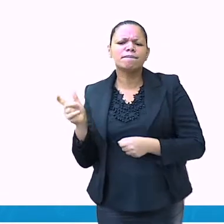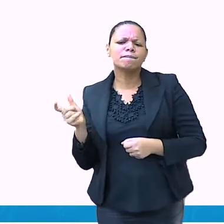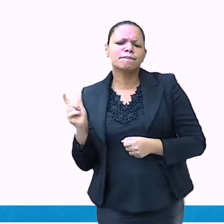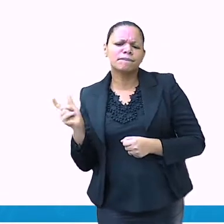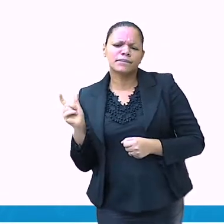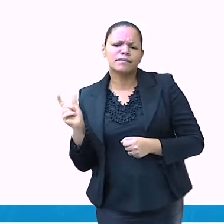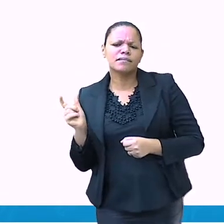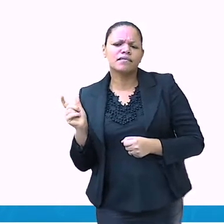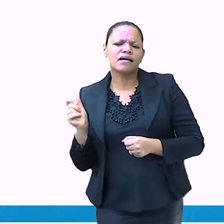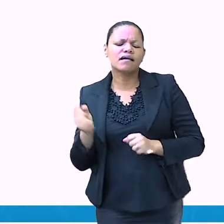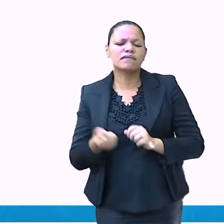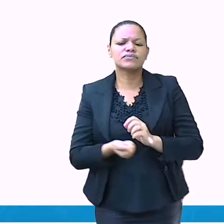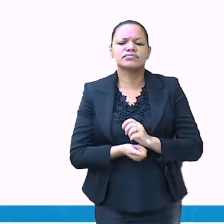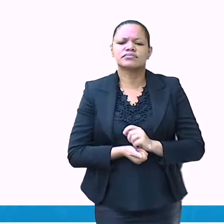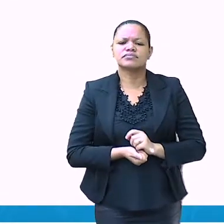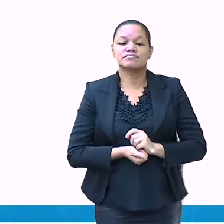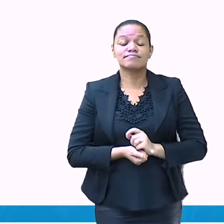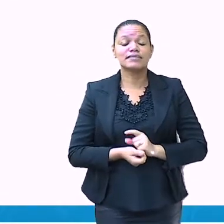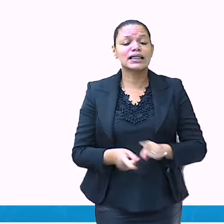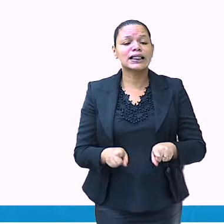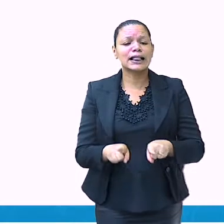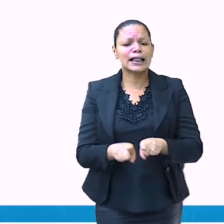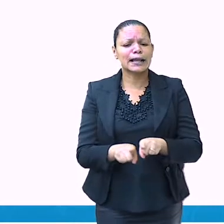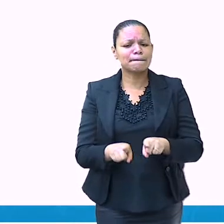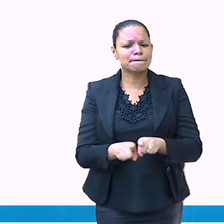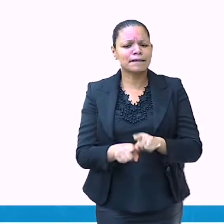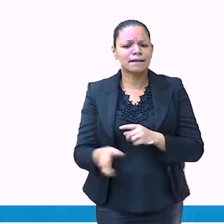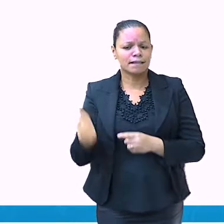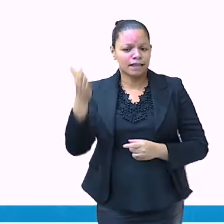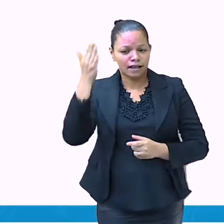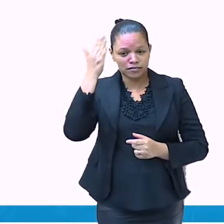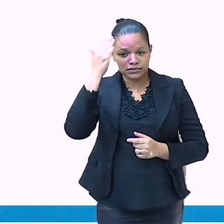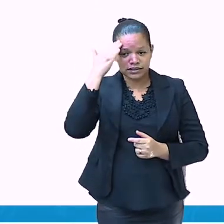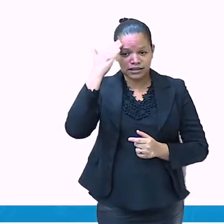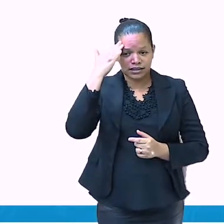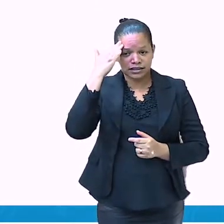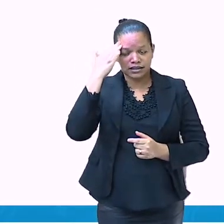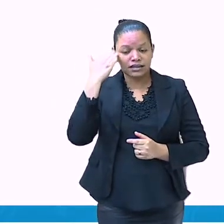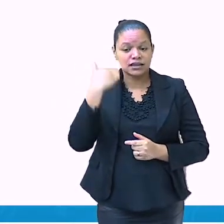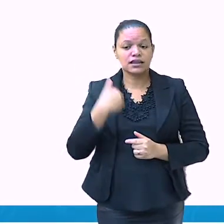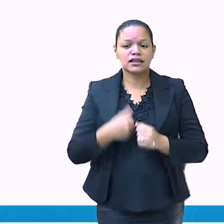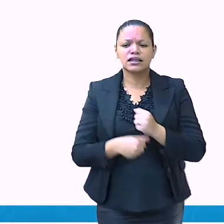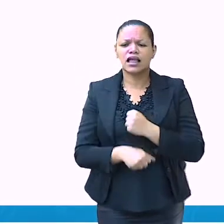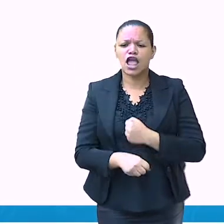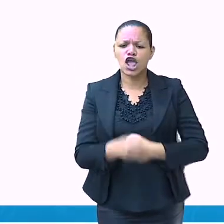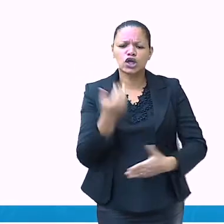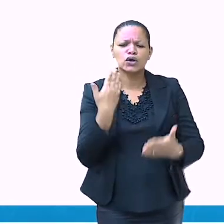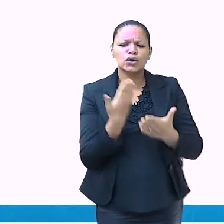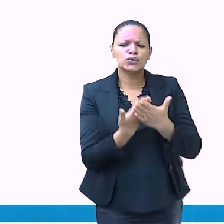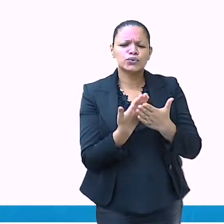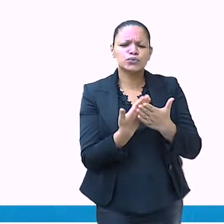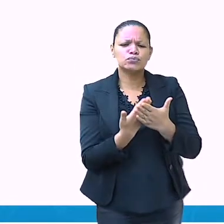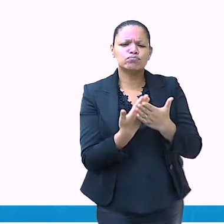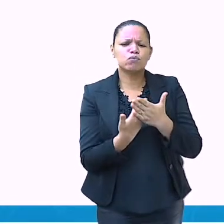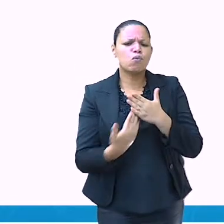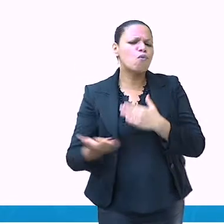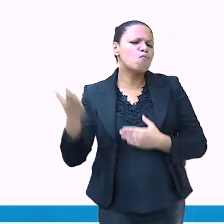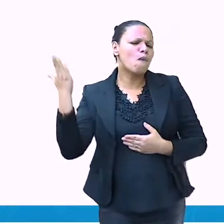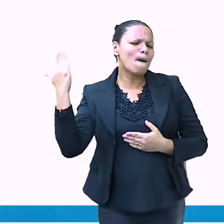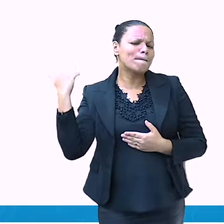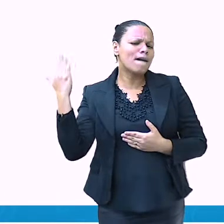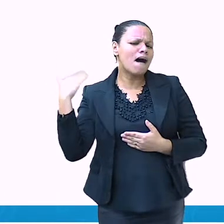descobrir. Trabalharemos o passado simples na sua forma afirmativa, negativa